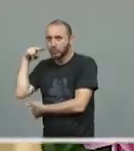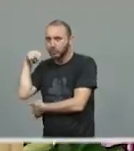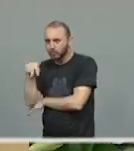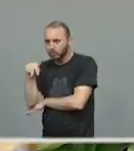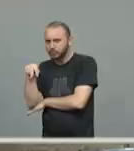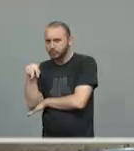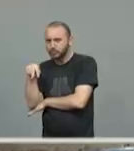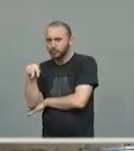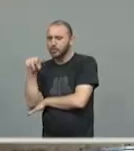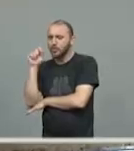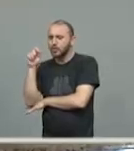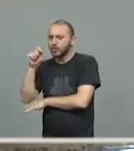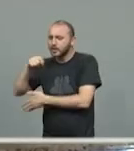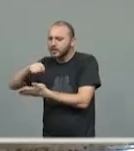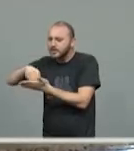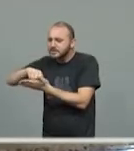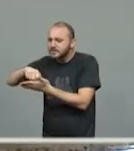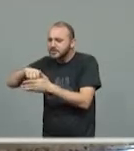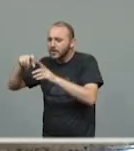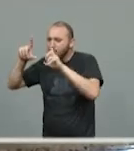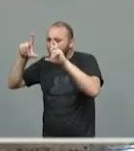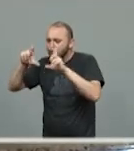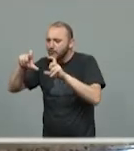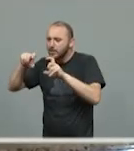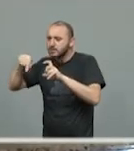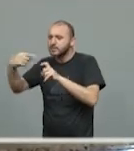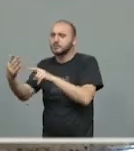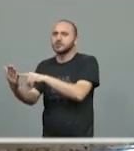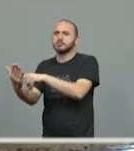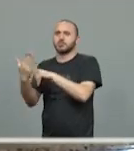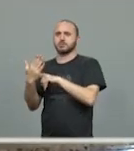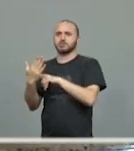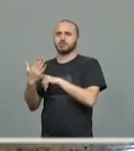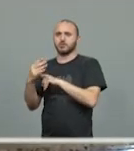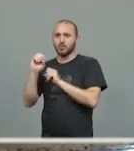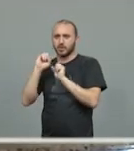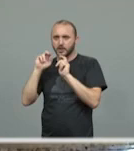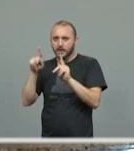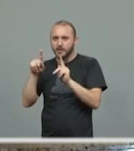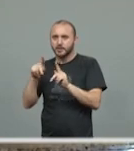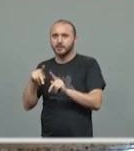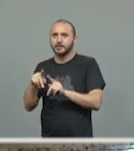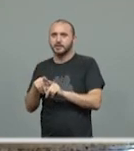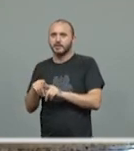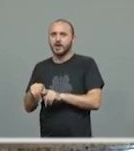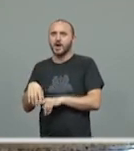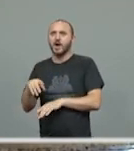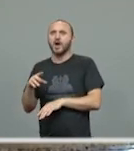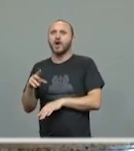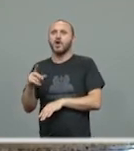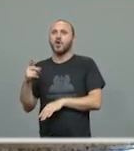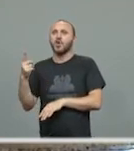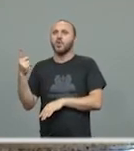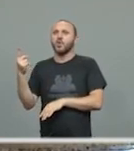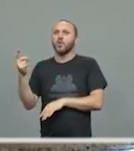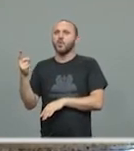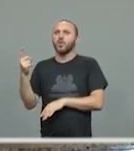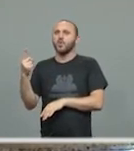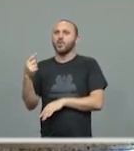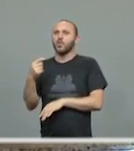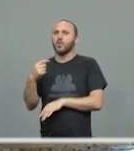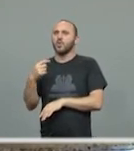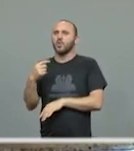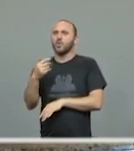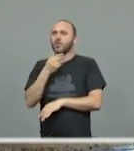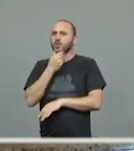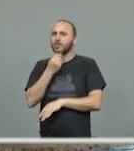o que tiver escrito, tira uma foto, depois me mostra. Teve um até que meio, acabou fazendo uma